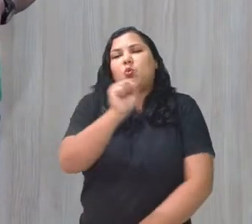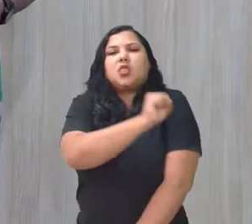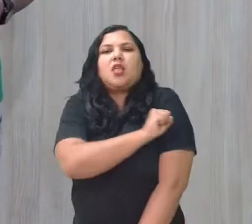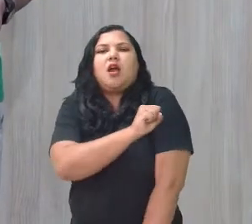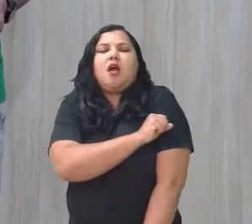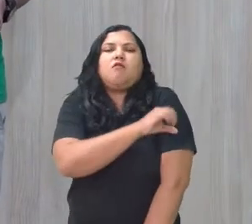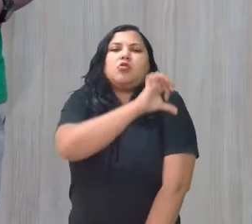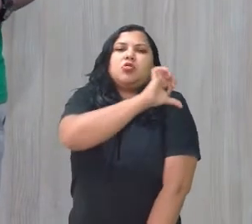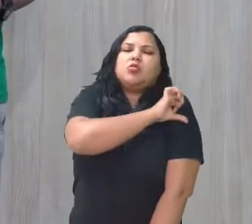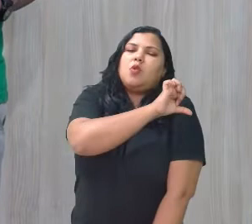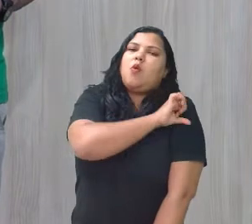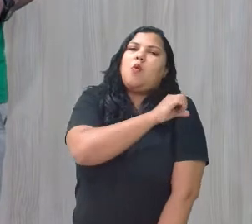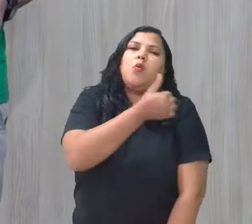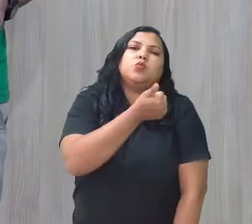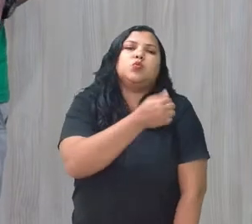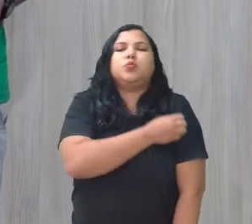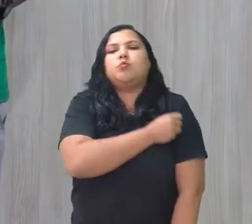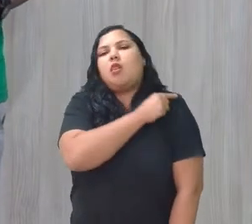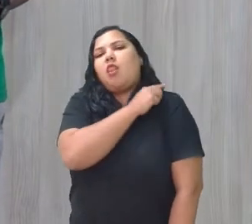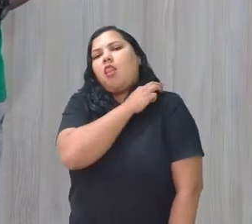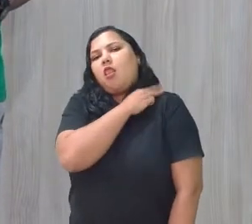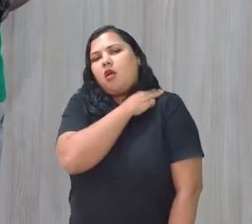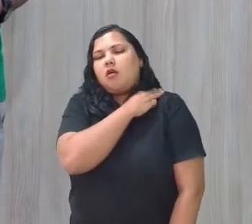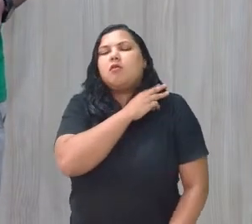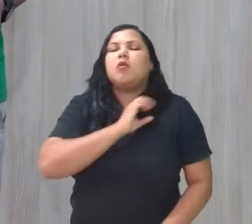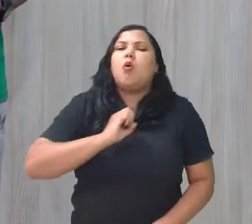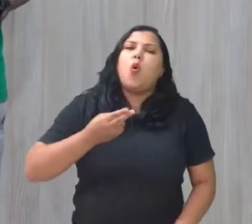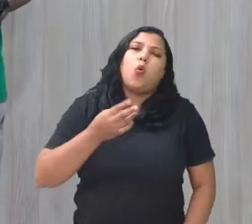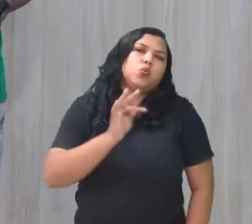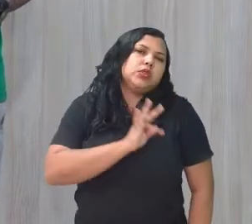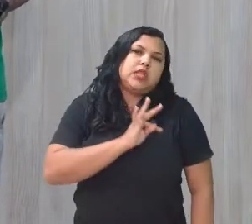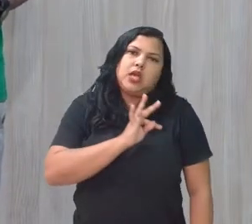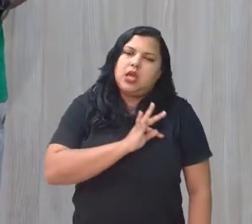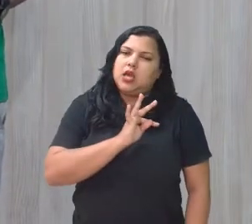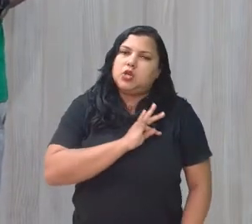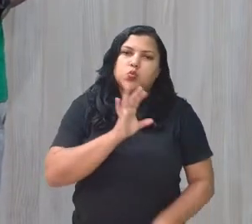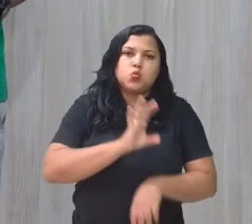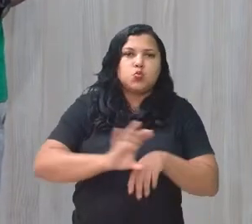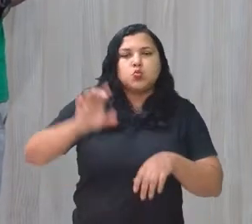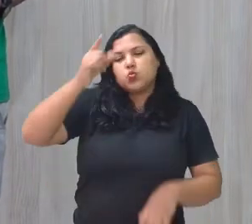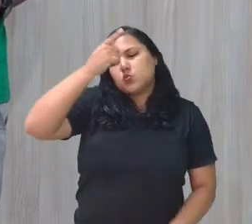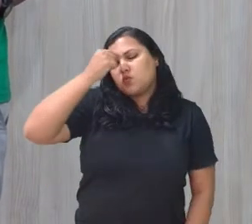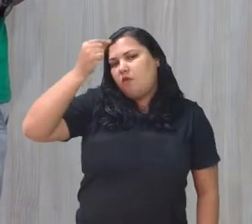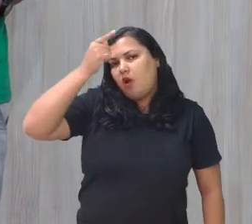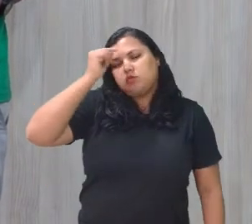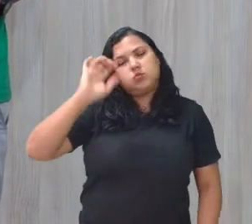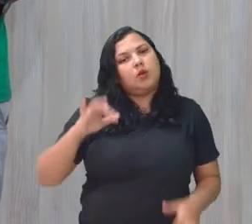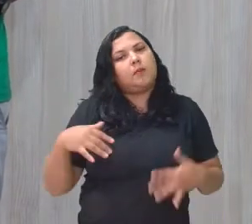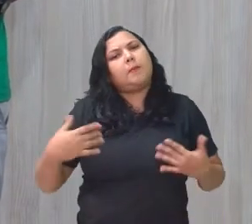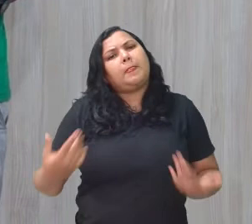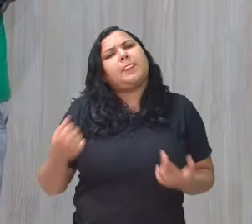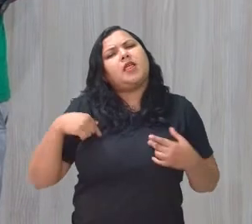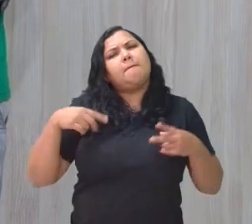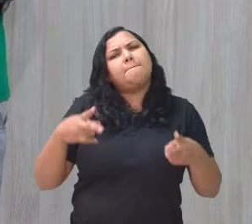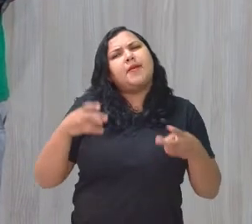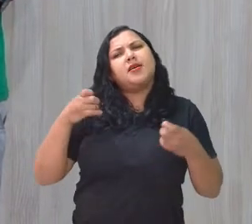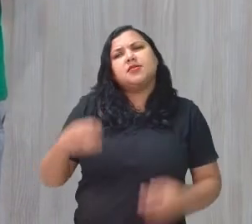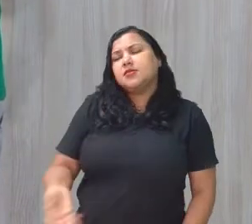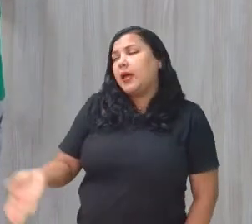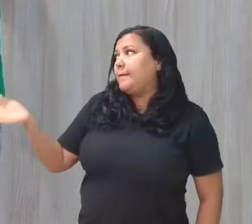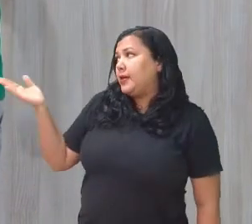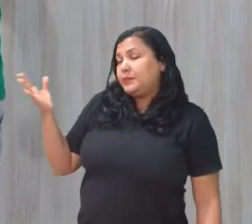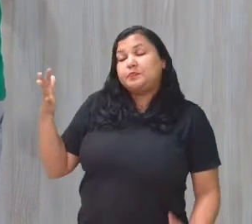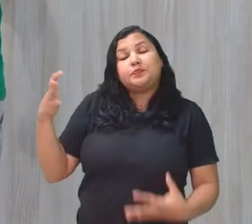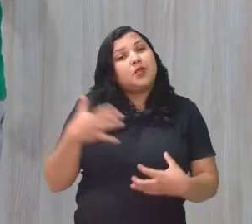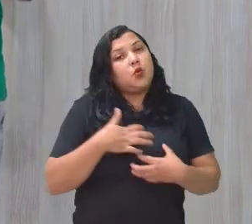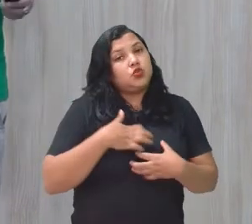ano, no 9º ano, no ensino médio, muitos na escola técnica, no curso superior, percebe que essa daí é uma das maneiras que a